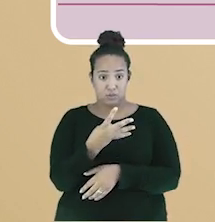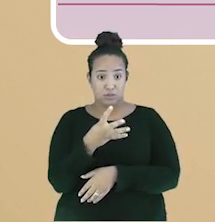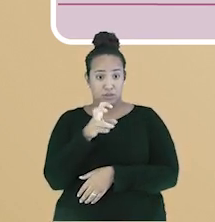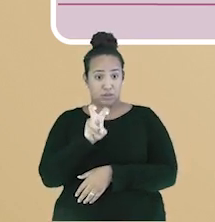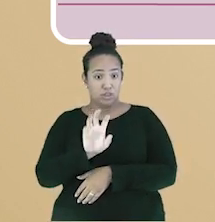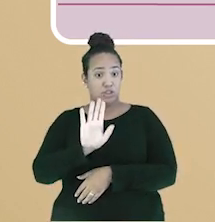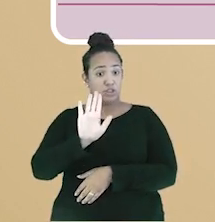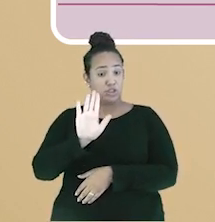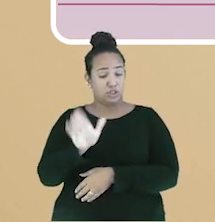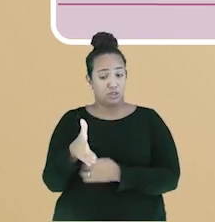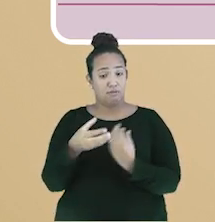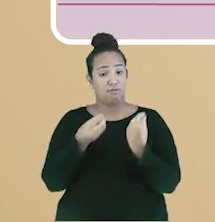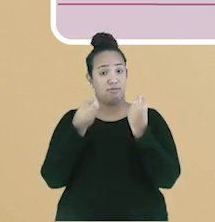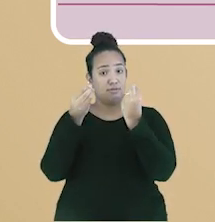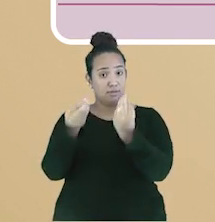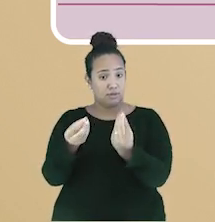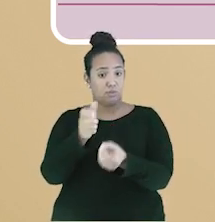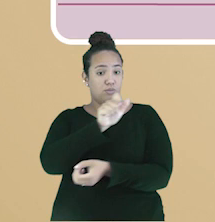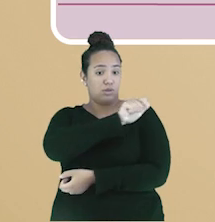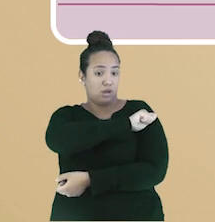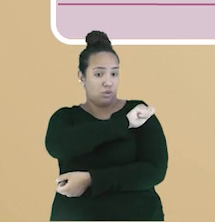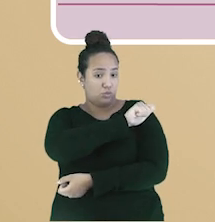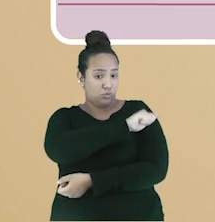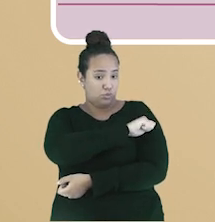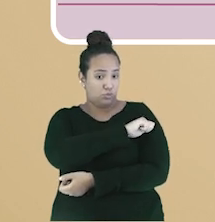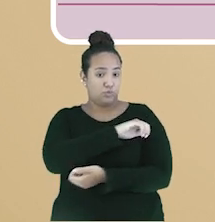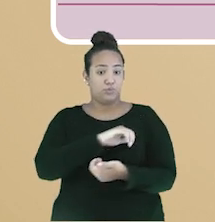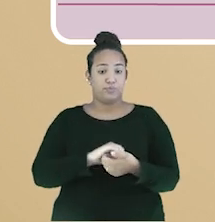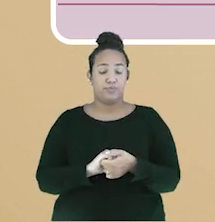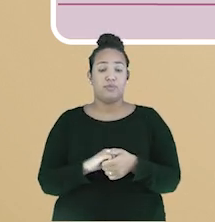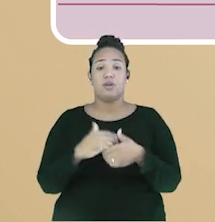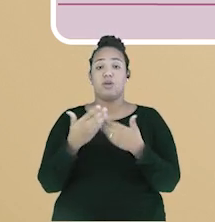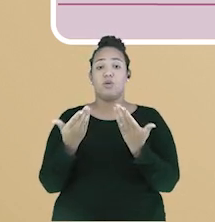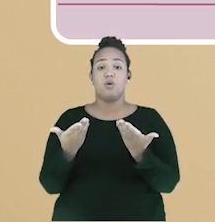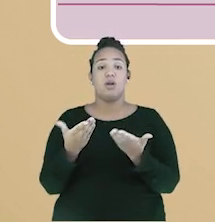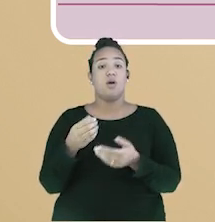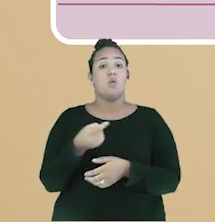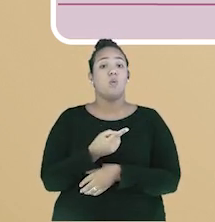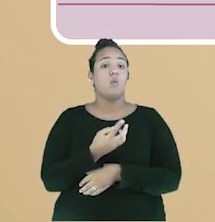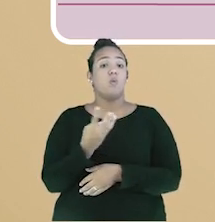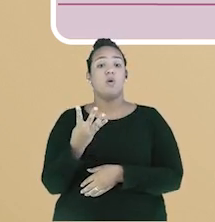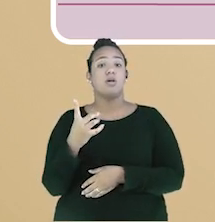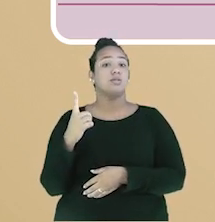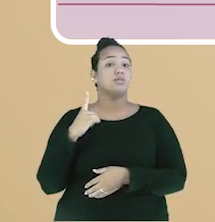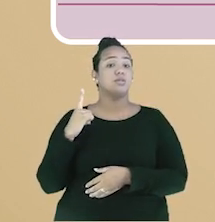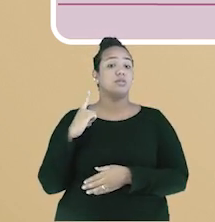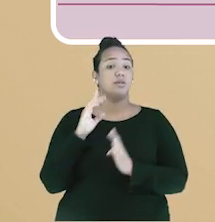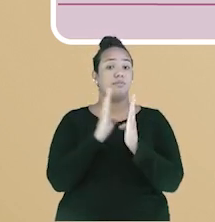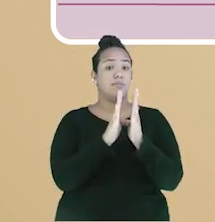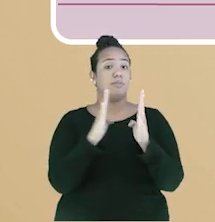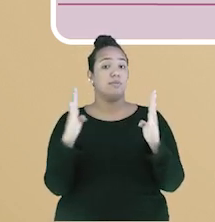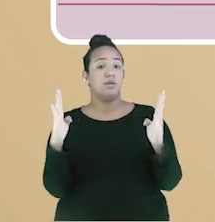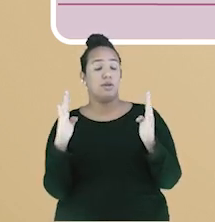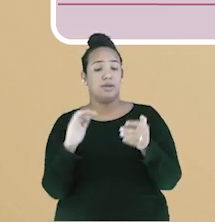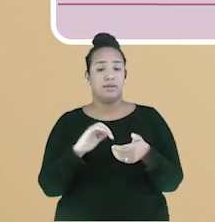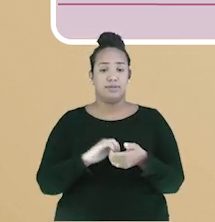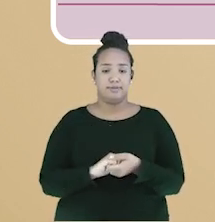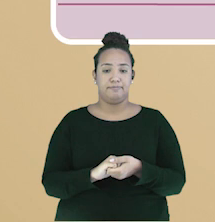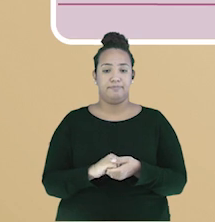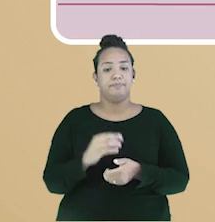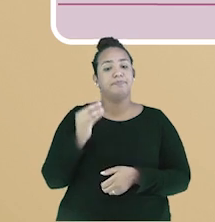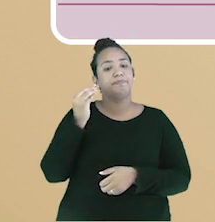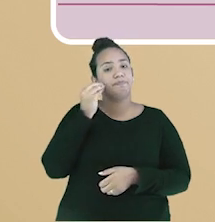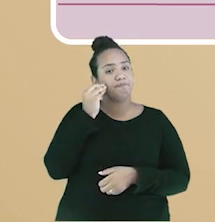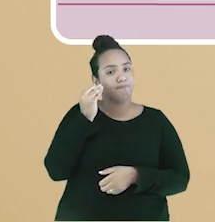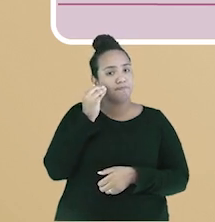foram entregues para os alunos. Quantos livros ainda restam na biblioteca? Tente fazer